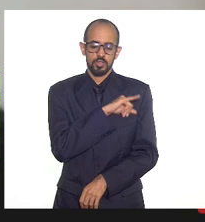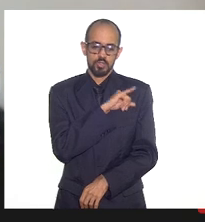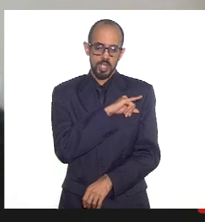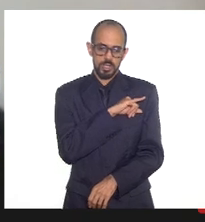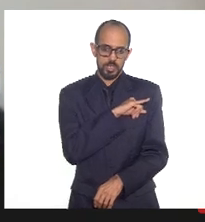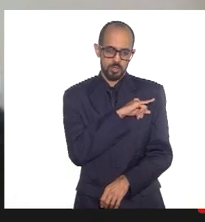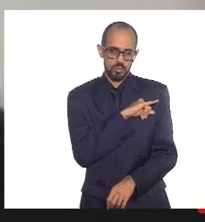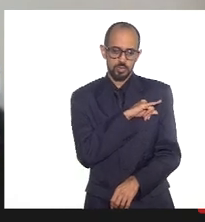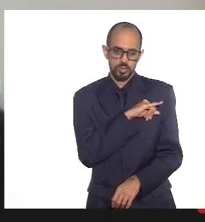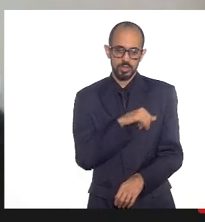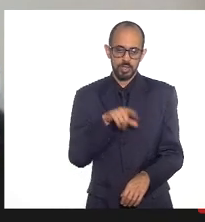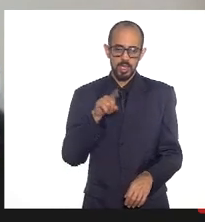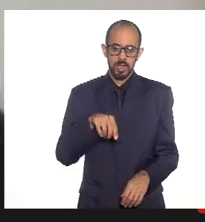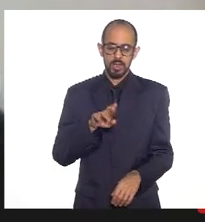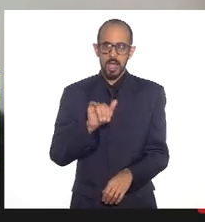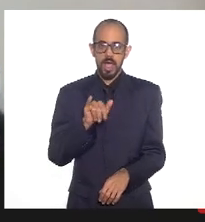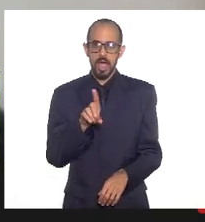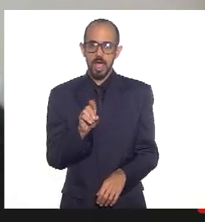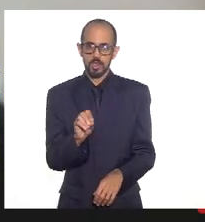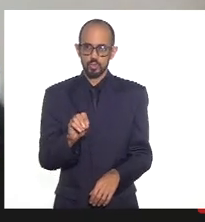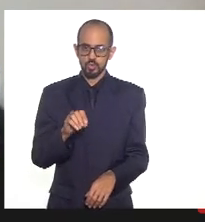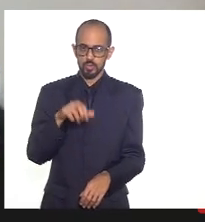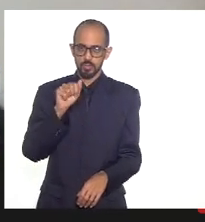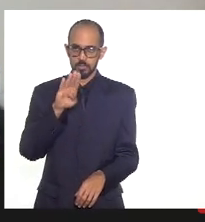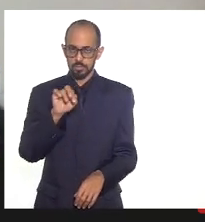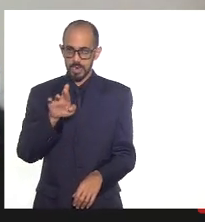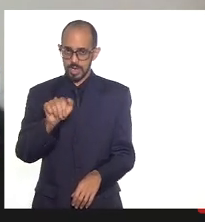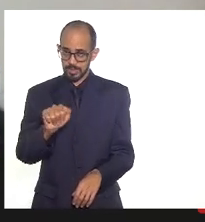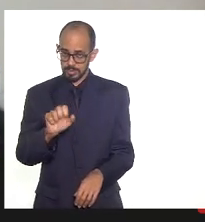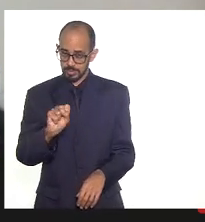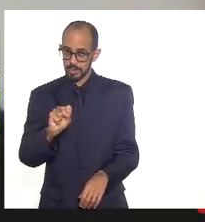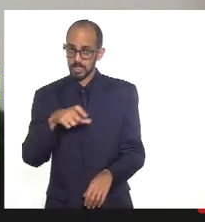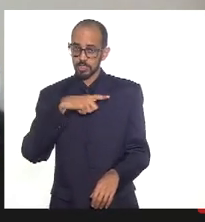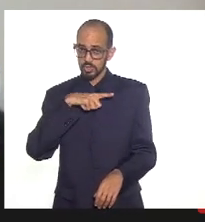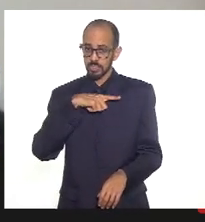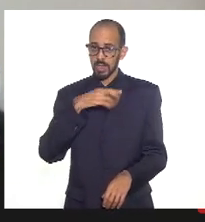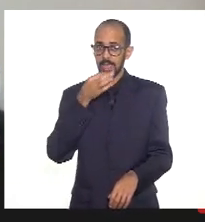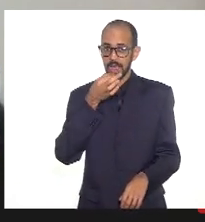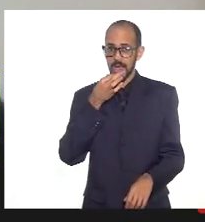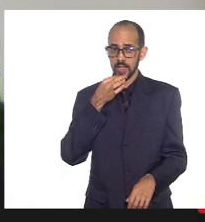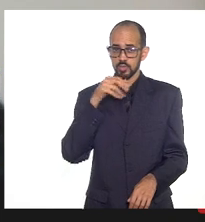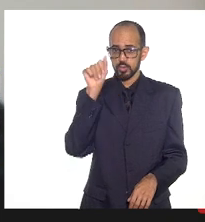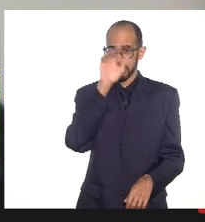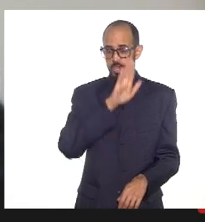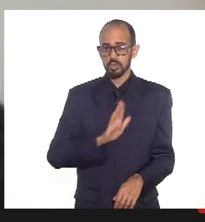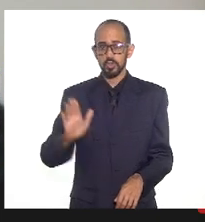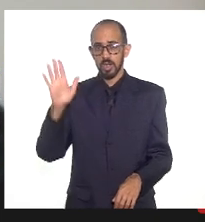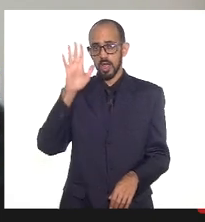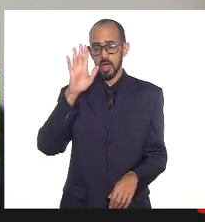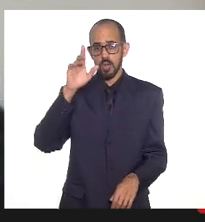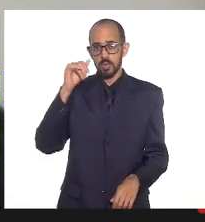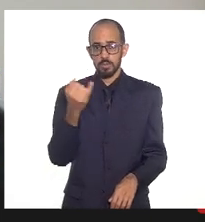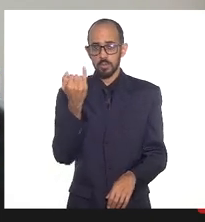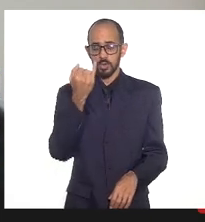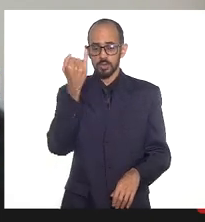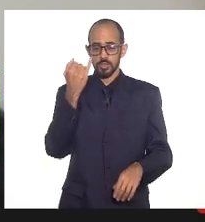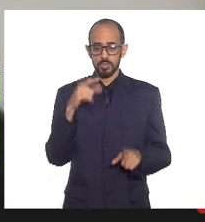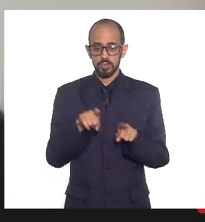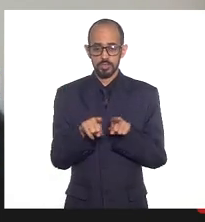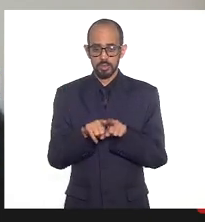que eram da Rádio Brás, e aqui no Rio de Janeiro a gente tem a Rádio Nacional, né, que é importantíssima, e com os veículos que eram